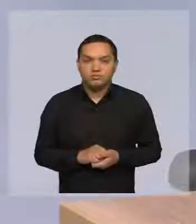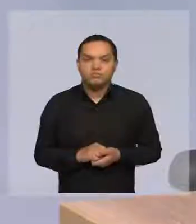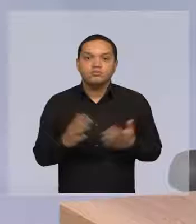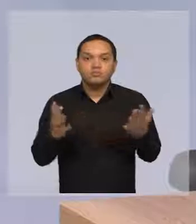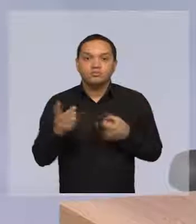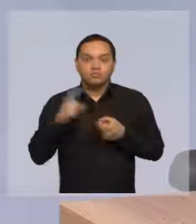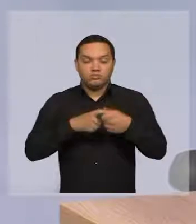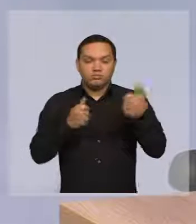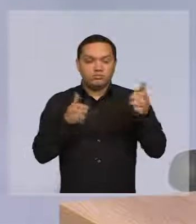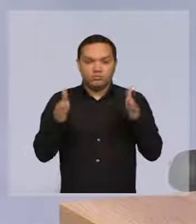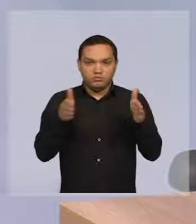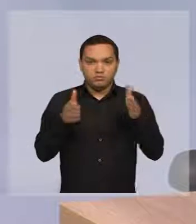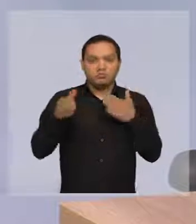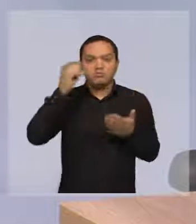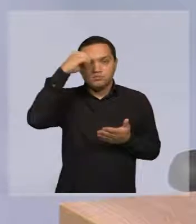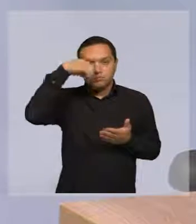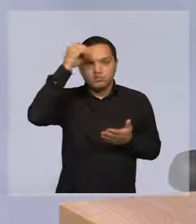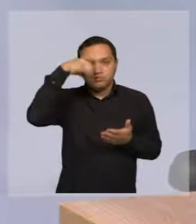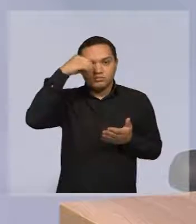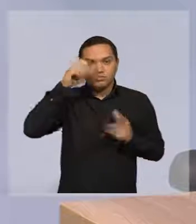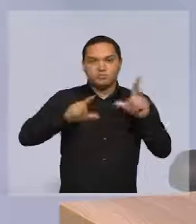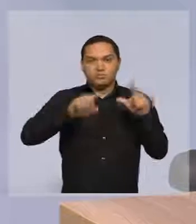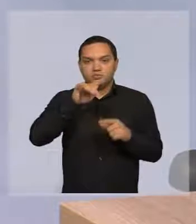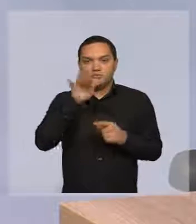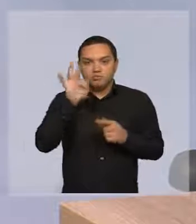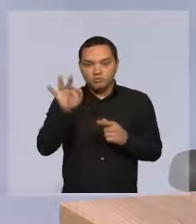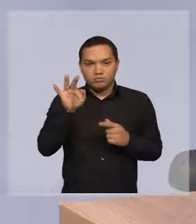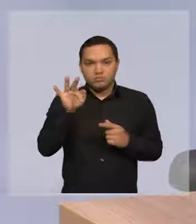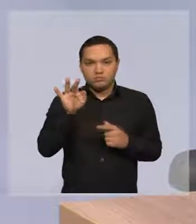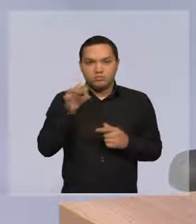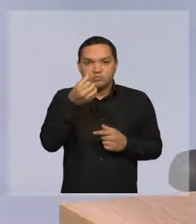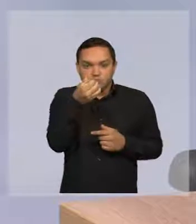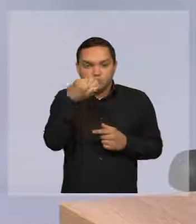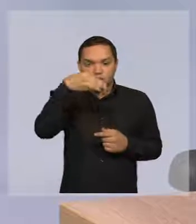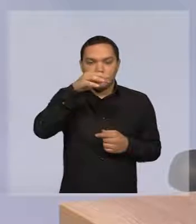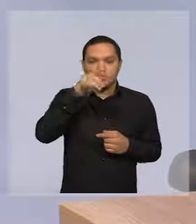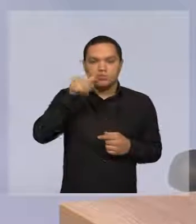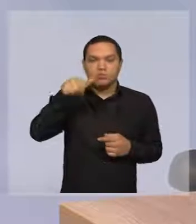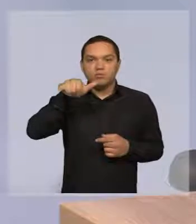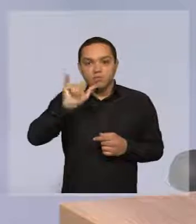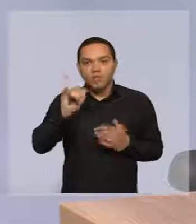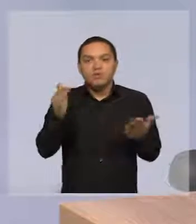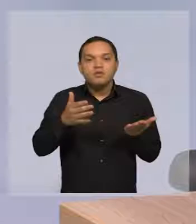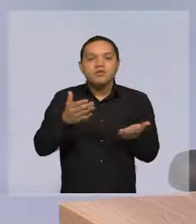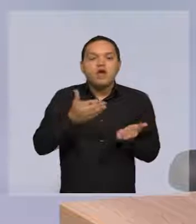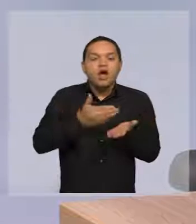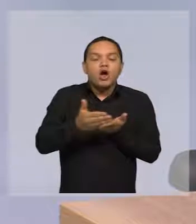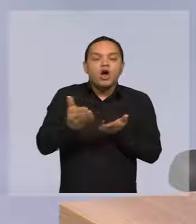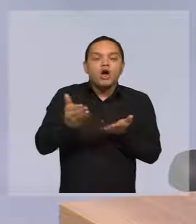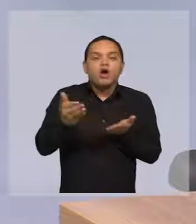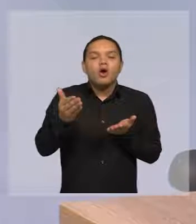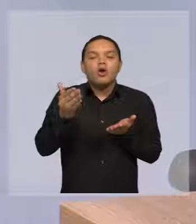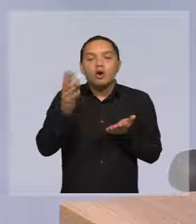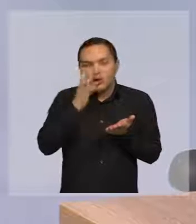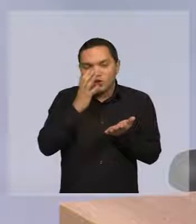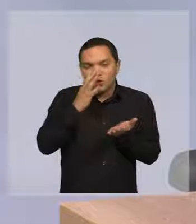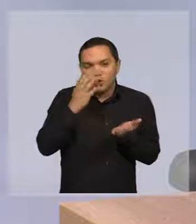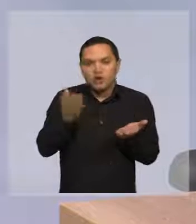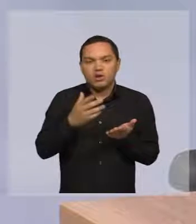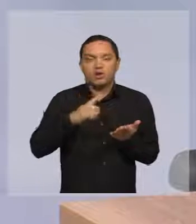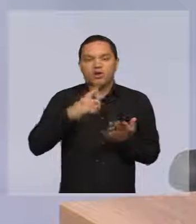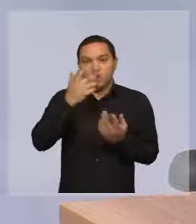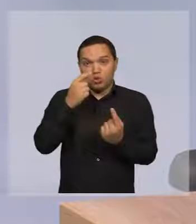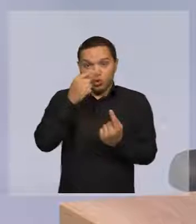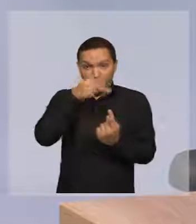De volta com o primeiro bloco do programa Observatório pela TV Fortaleza, canal 6 da Multiplay. Para você, assinante que ligou agora, o programa tem hoje as